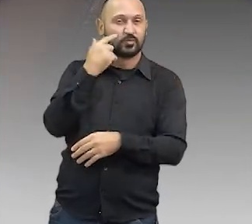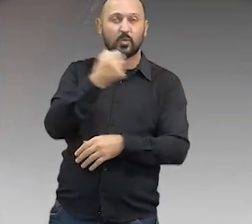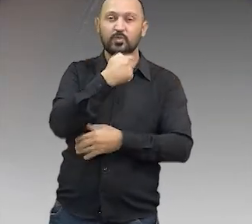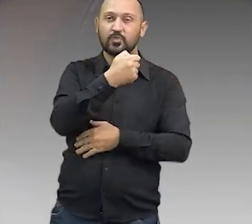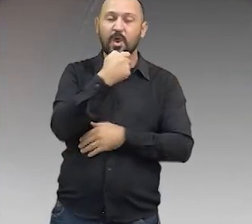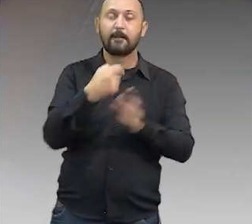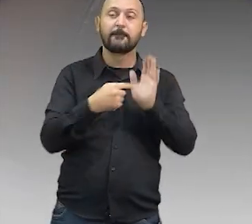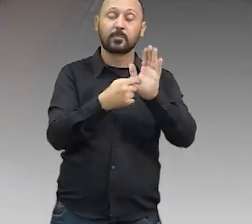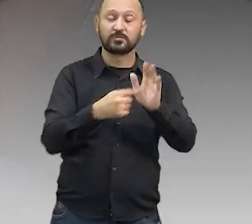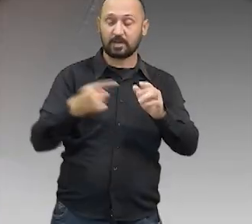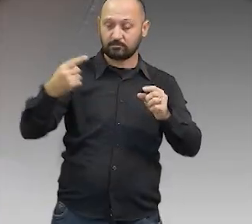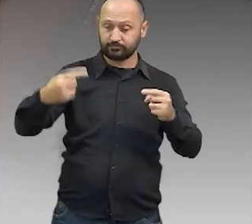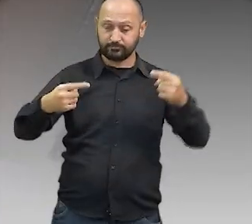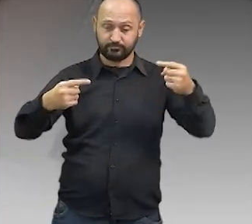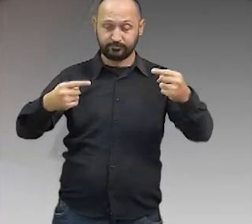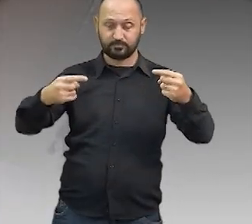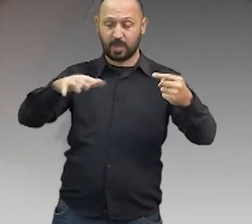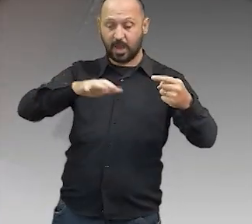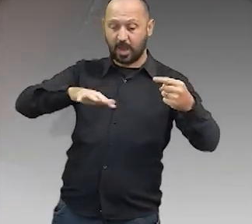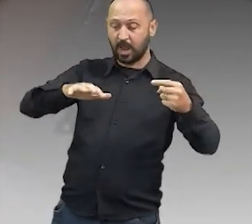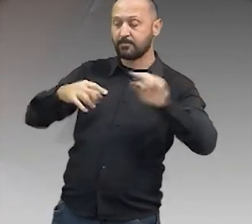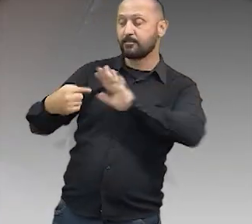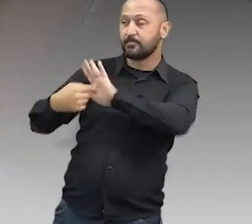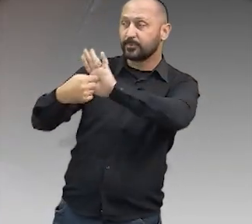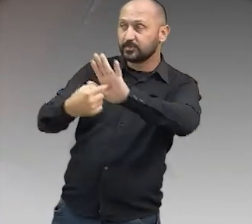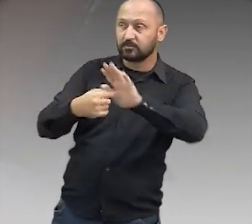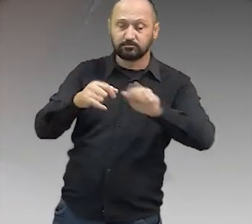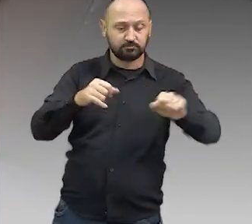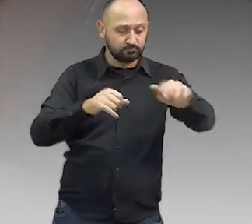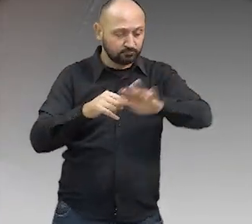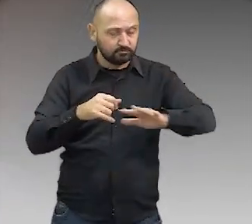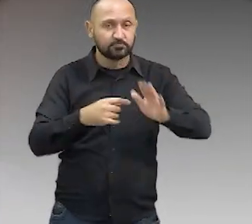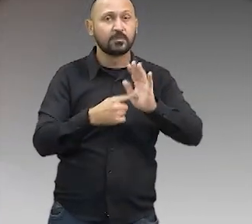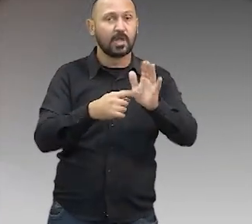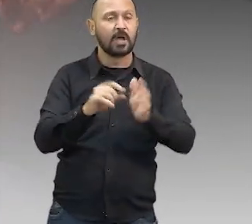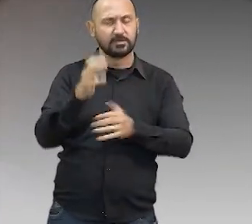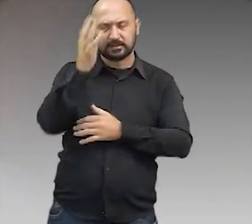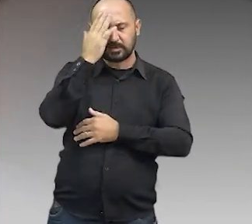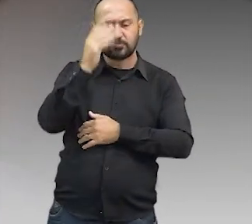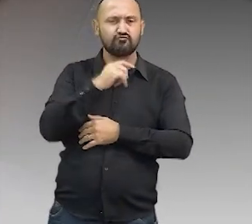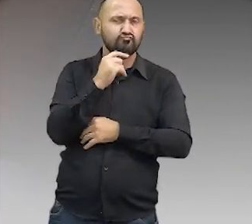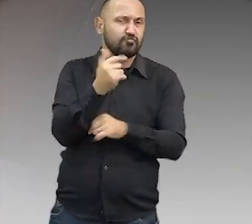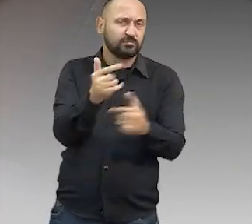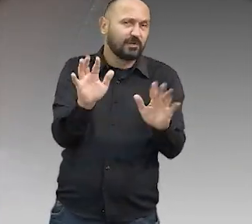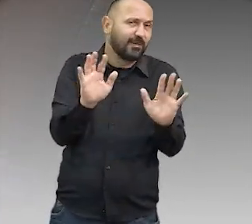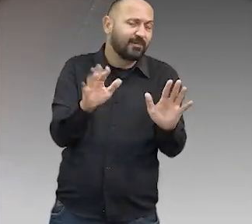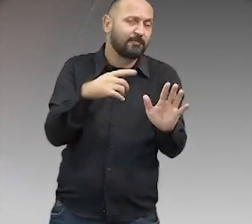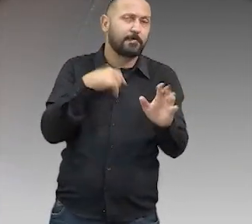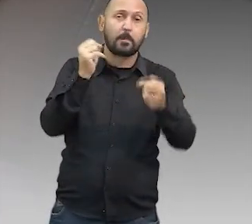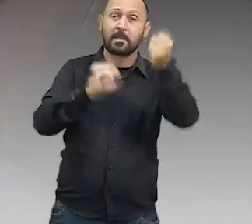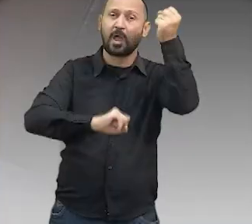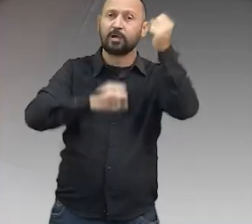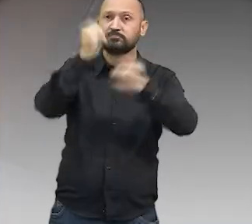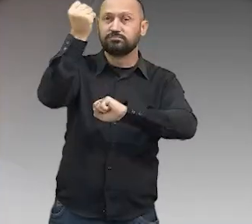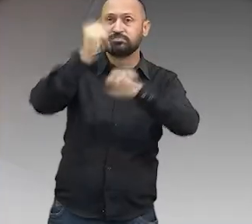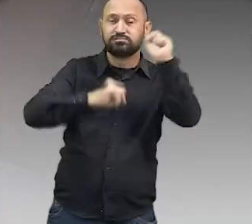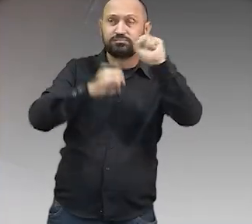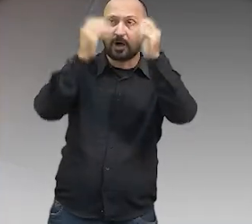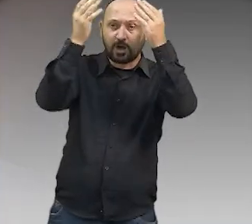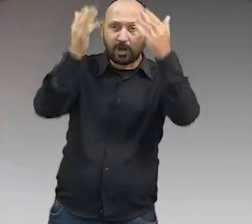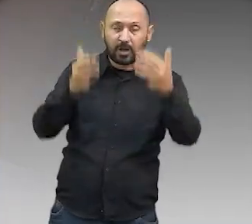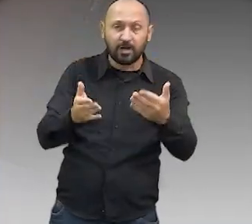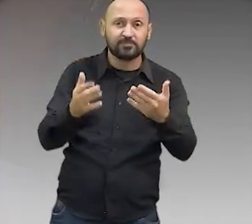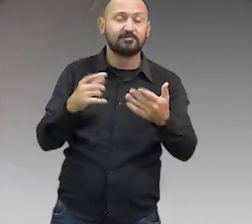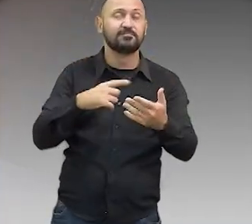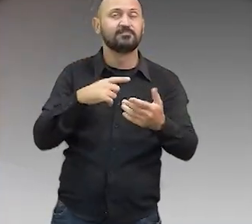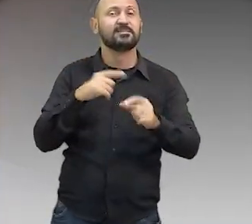é mostrar os dois lados, é mostrar o lado que sem dúvida, uma indústria